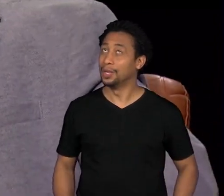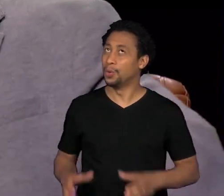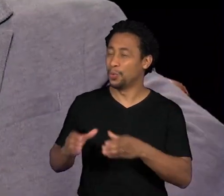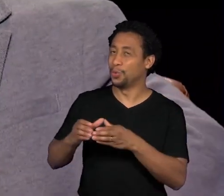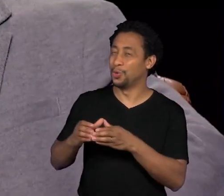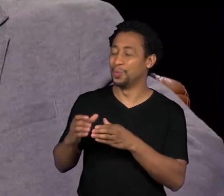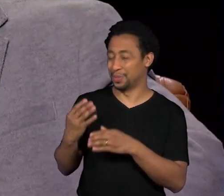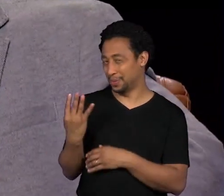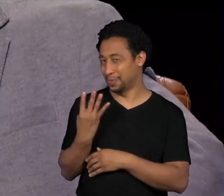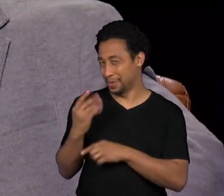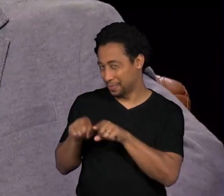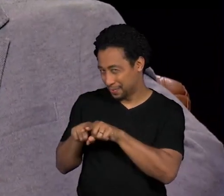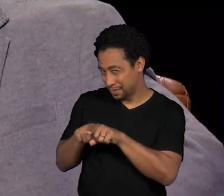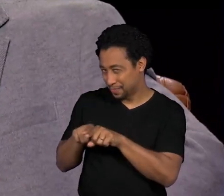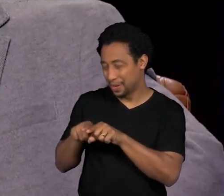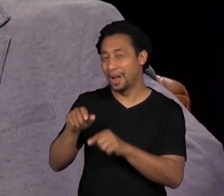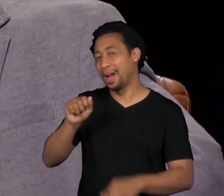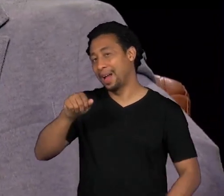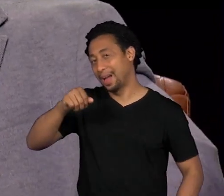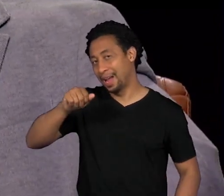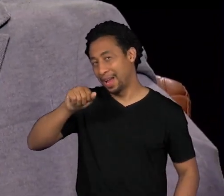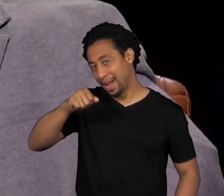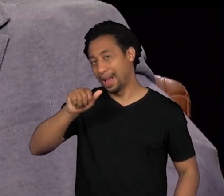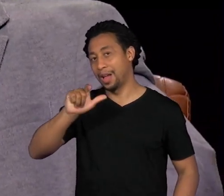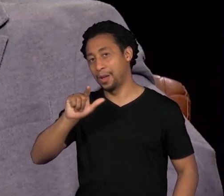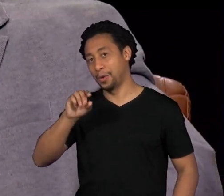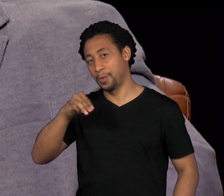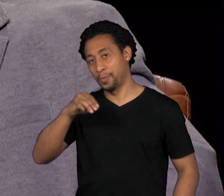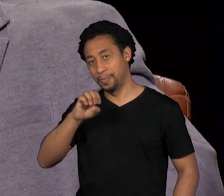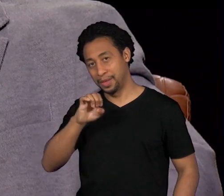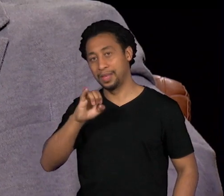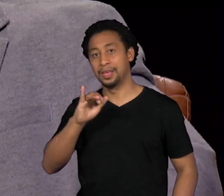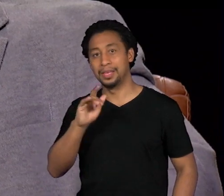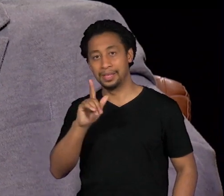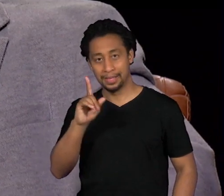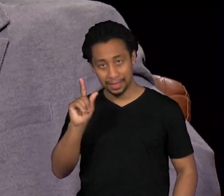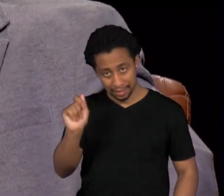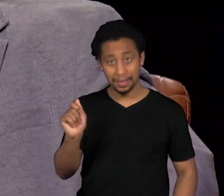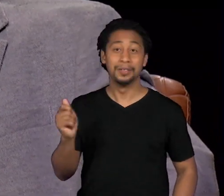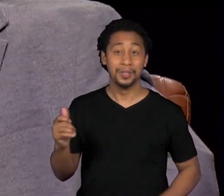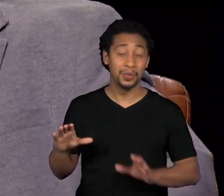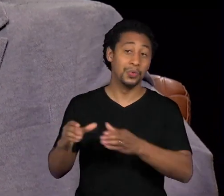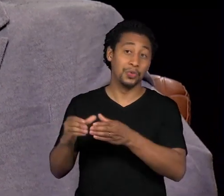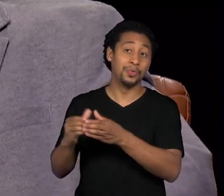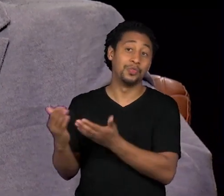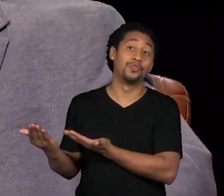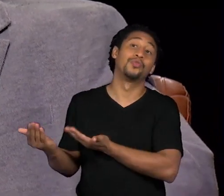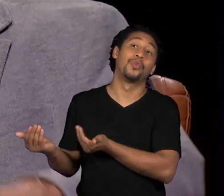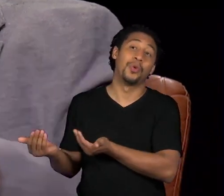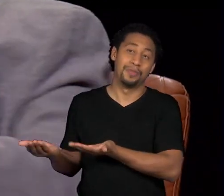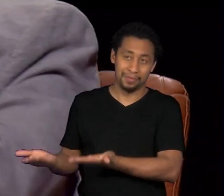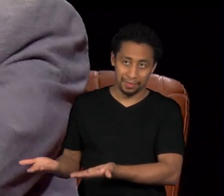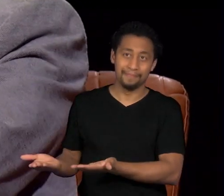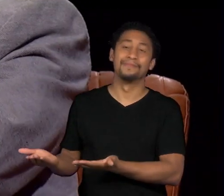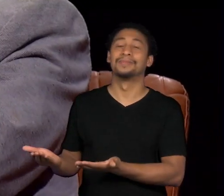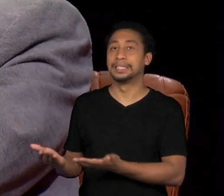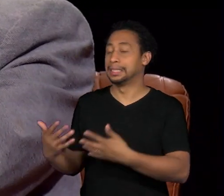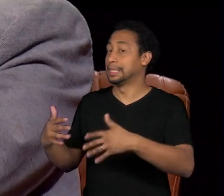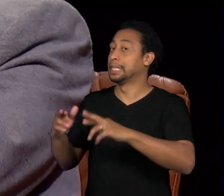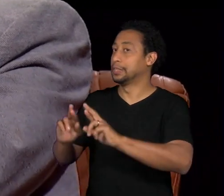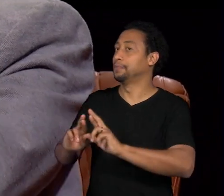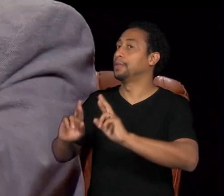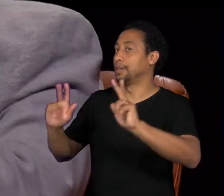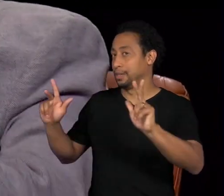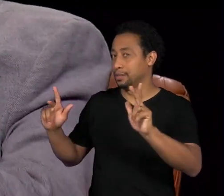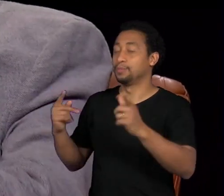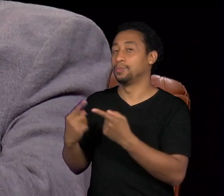na época dos irmãos Almeida existia em Recife também um outro grupo um grupo de jovens eles eram um pouquinho diferente porque eles